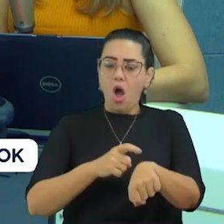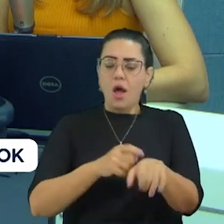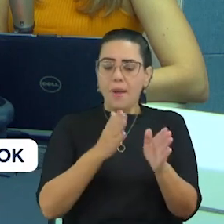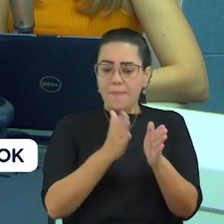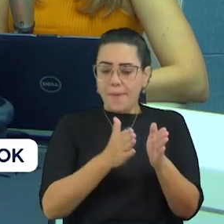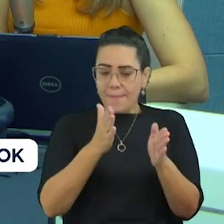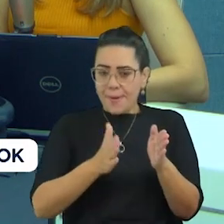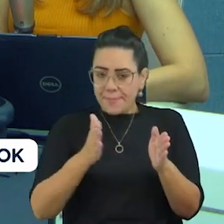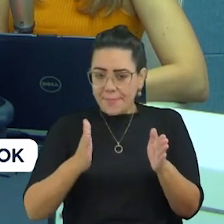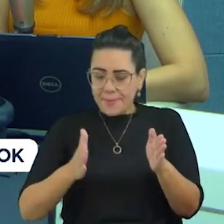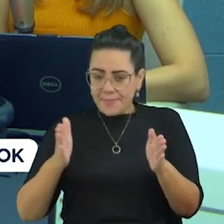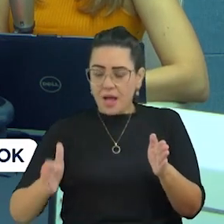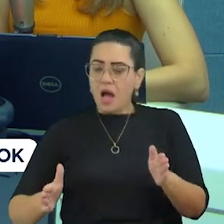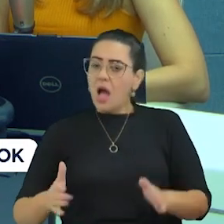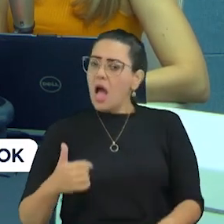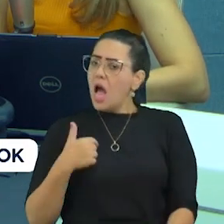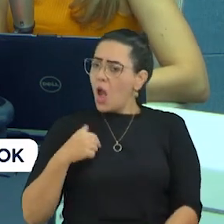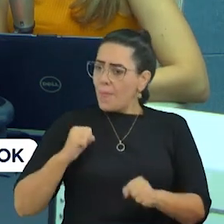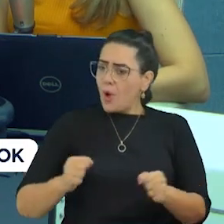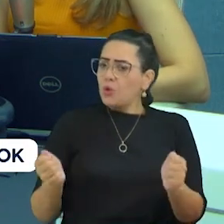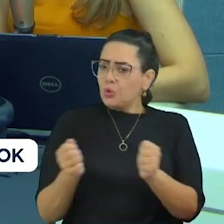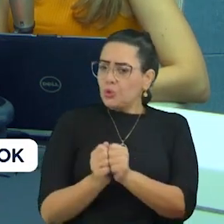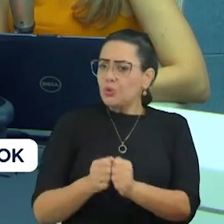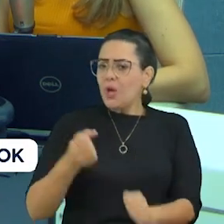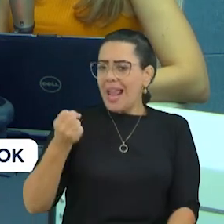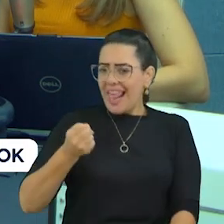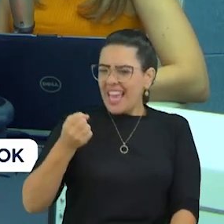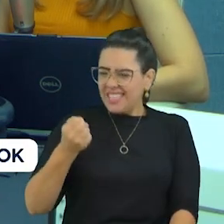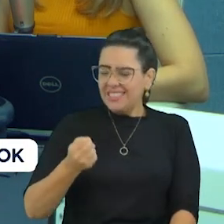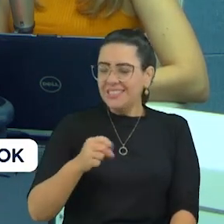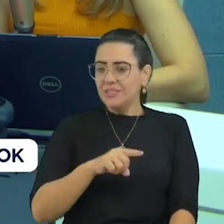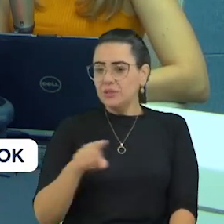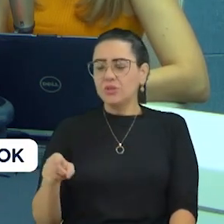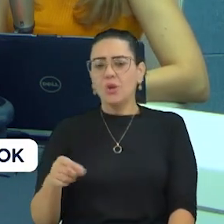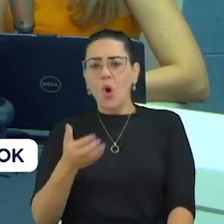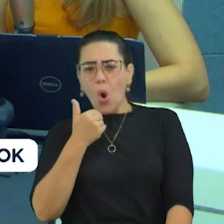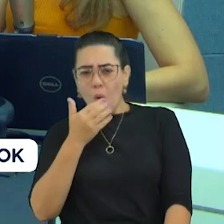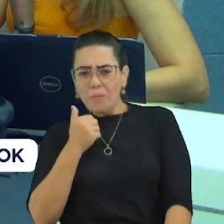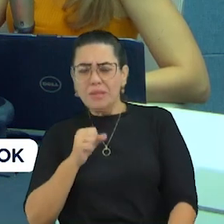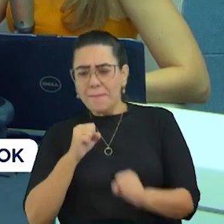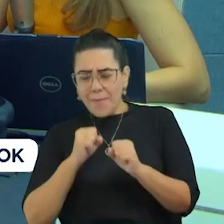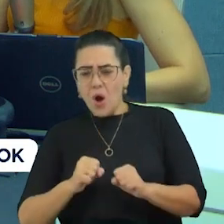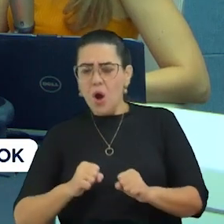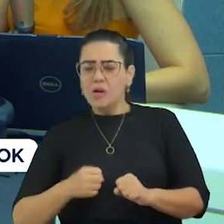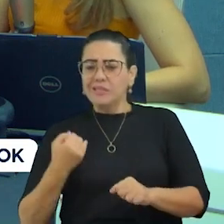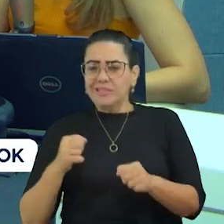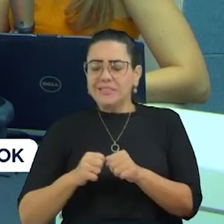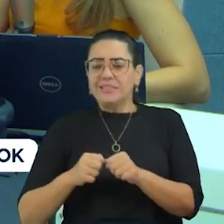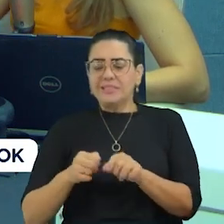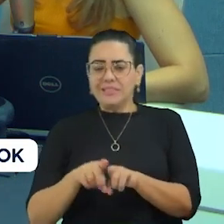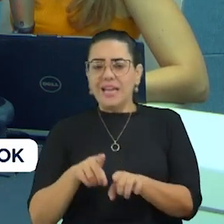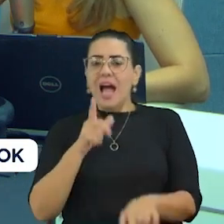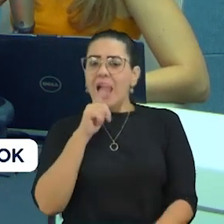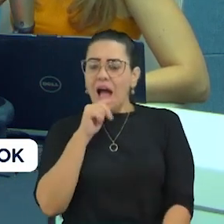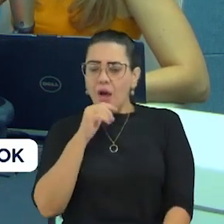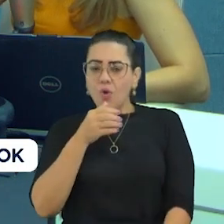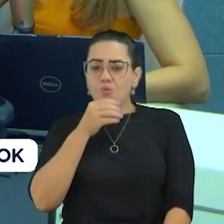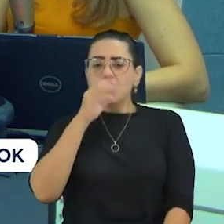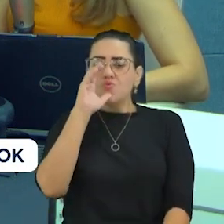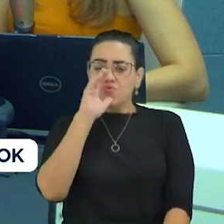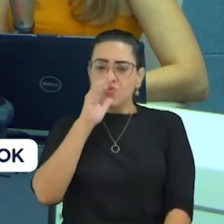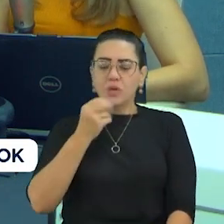tomar a medicação junto com o leite? Não tem essas dúvidas, tem, né? Tem. Se eu tomo em jejum... Pode beber bebida alcoólica se está tomando